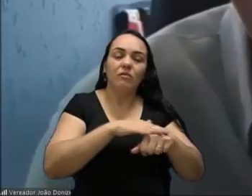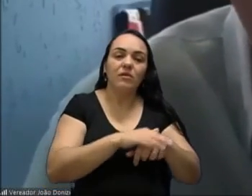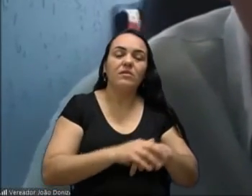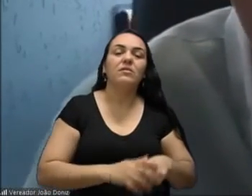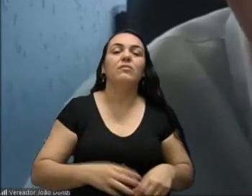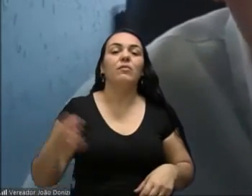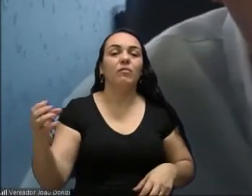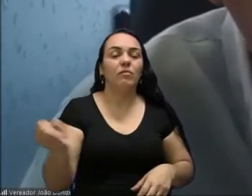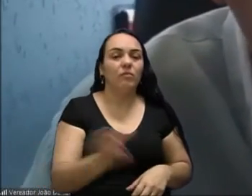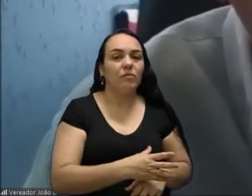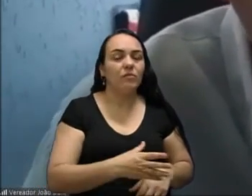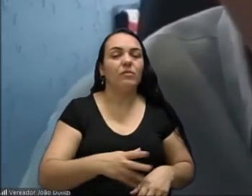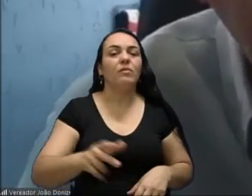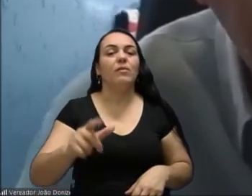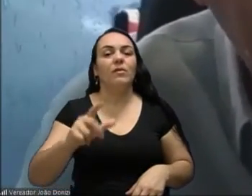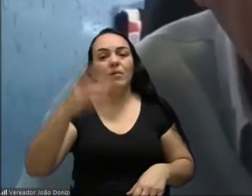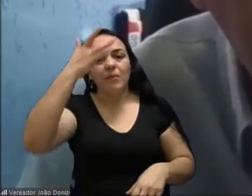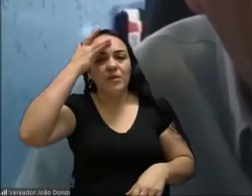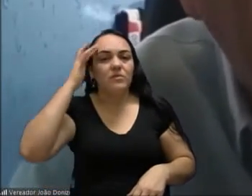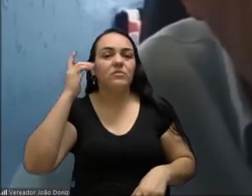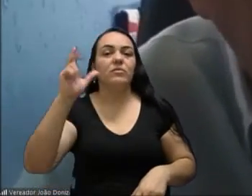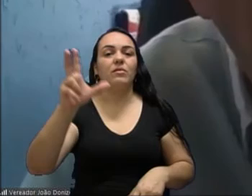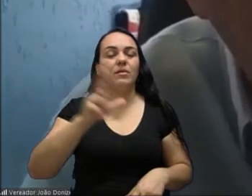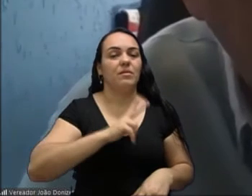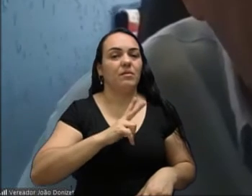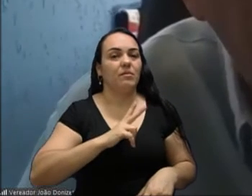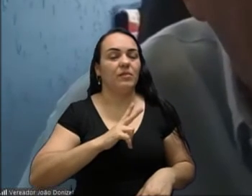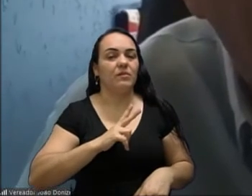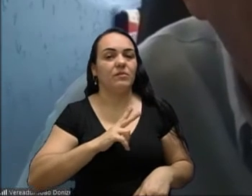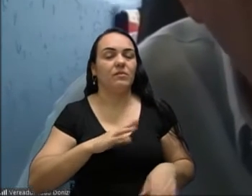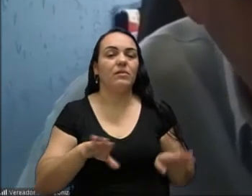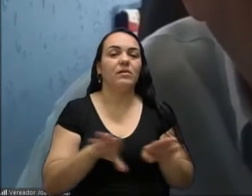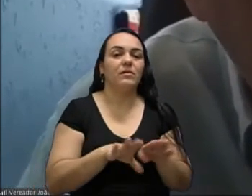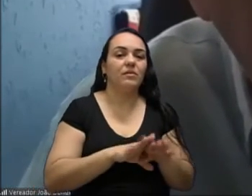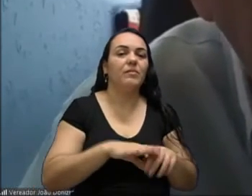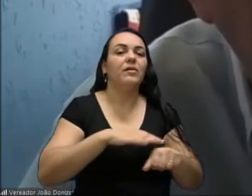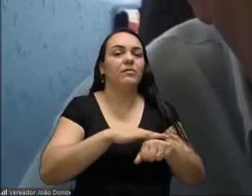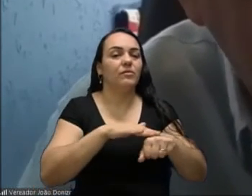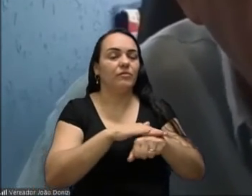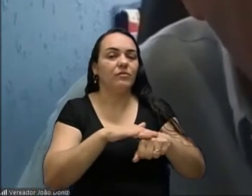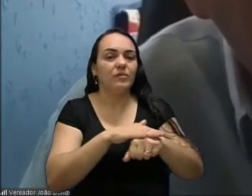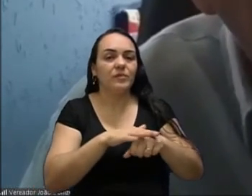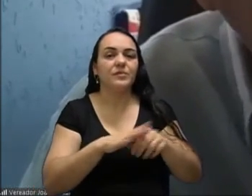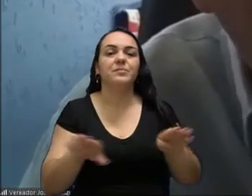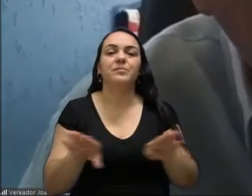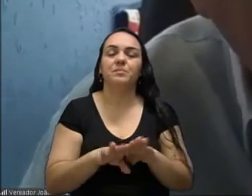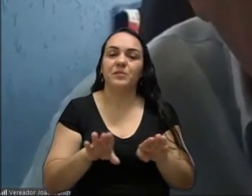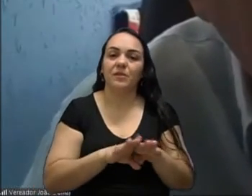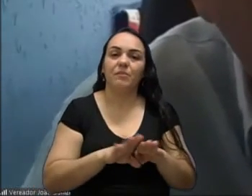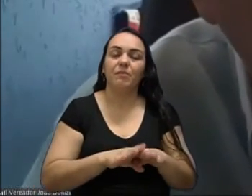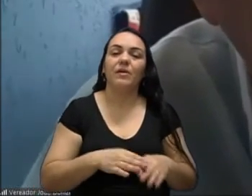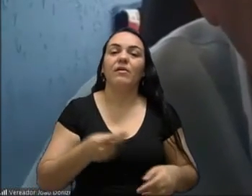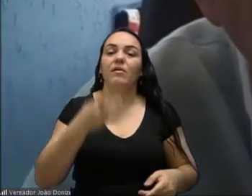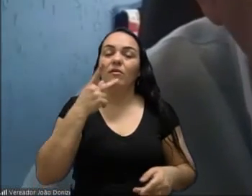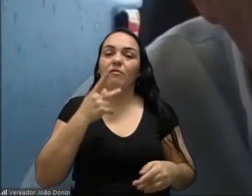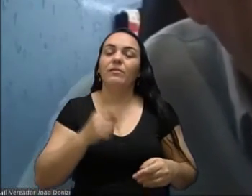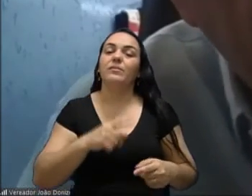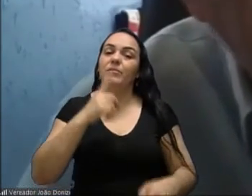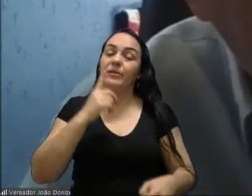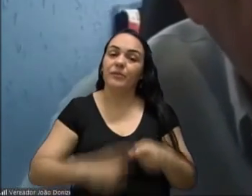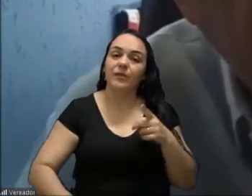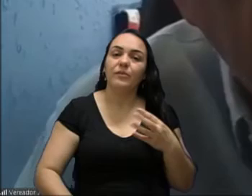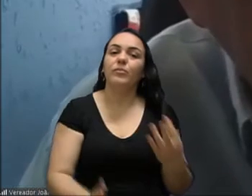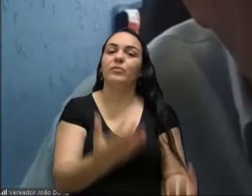representante do novo proprietário do novo adquirinte da área da Saturnia agora um segundo adquirinte que já contratou uma empresa